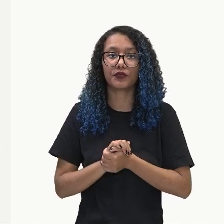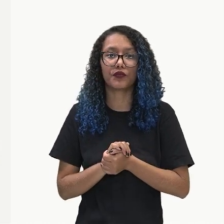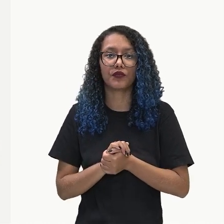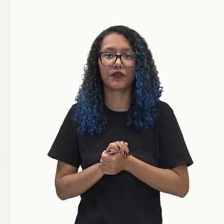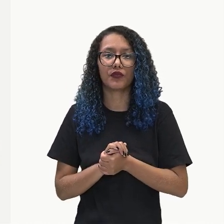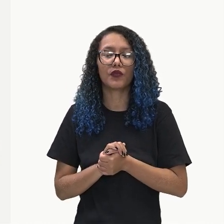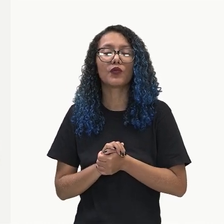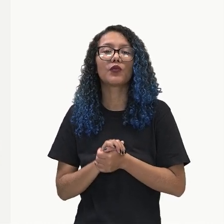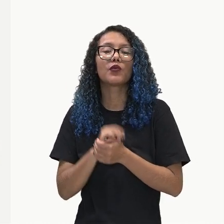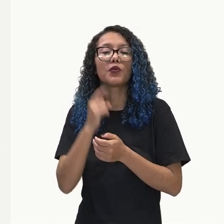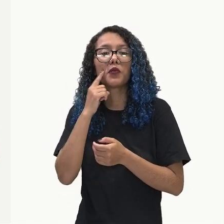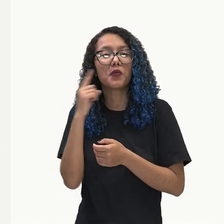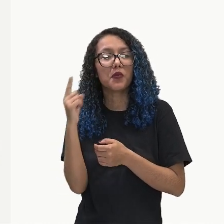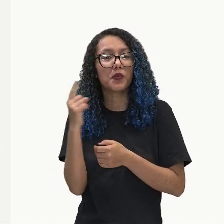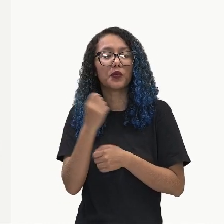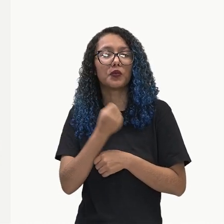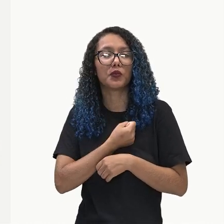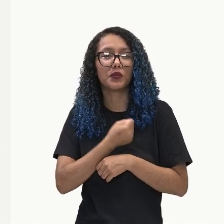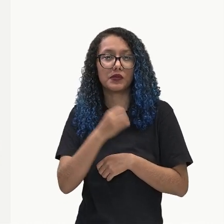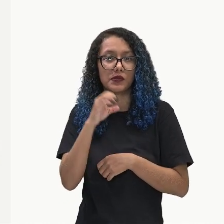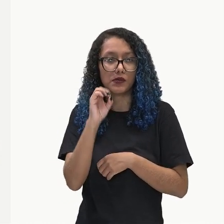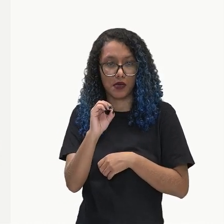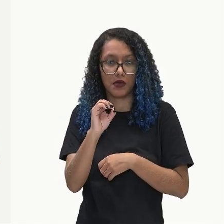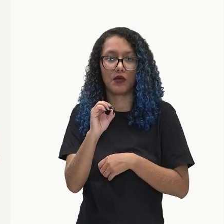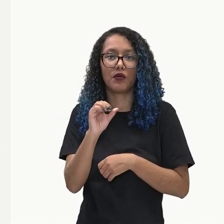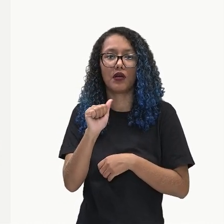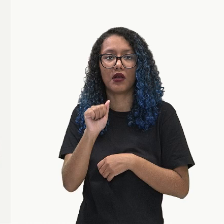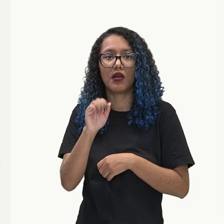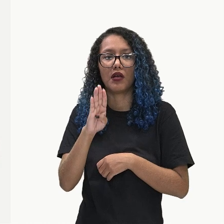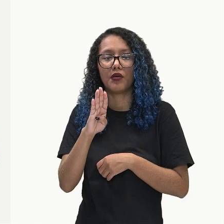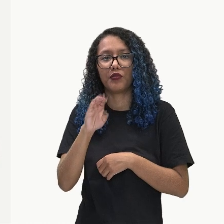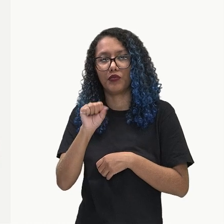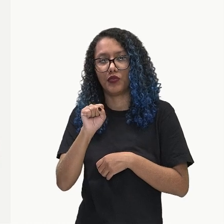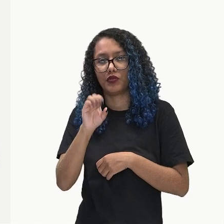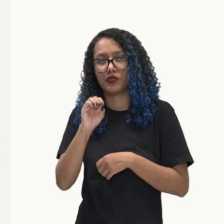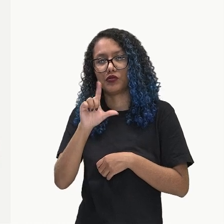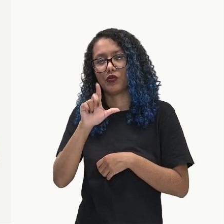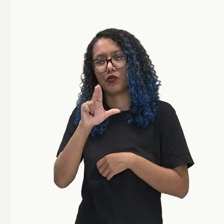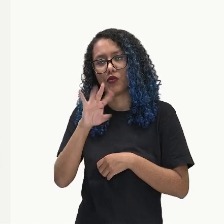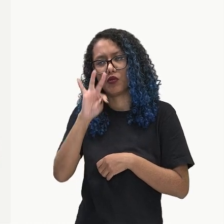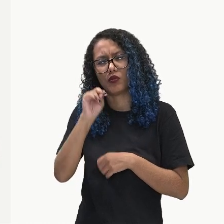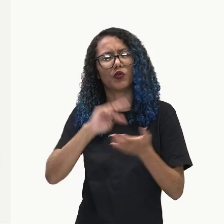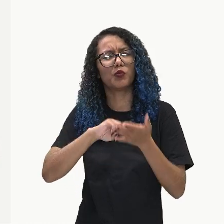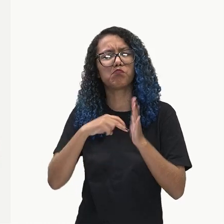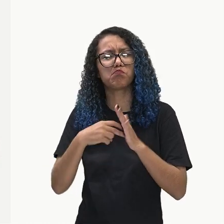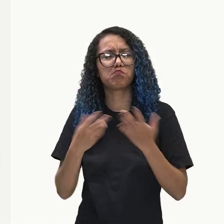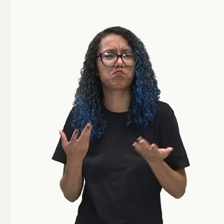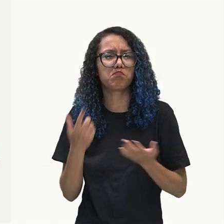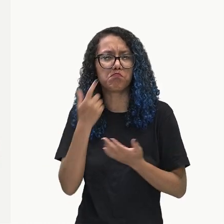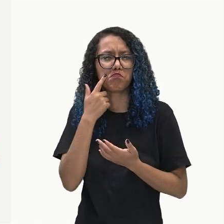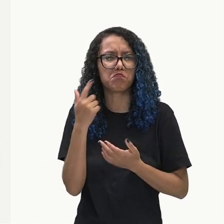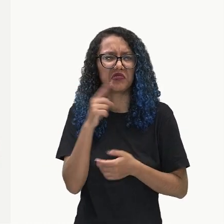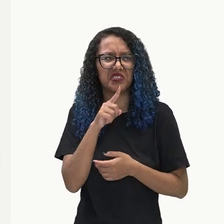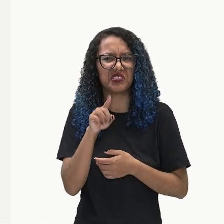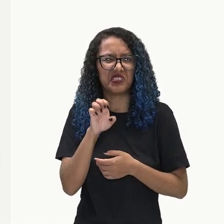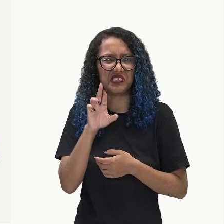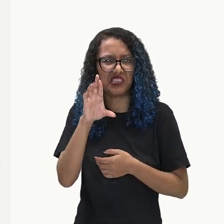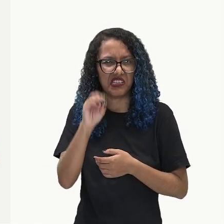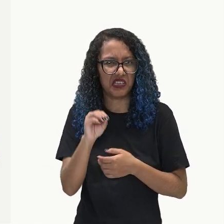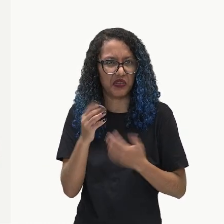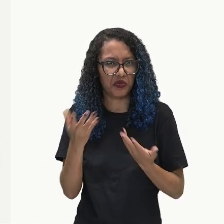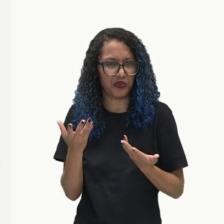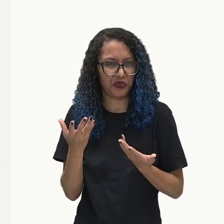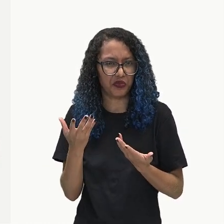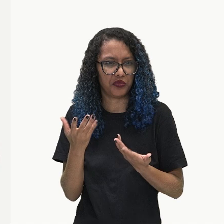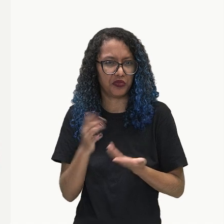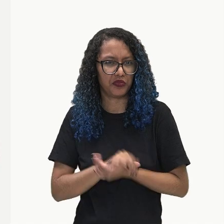zero absoluto. Professora, o que é esse zero absoluto? O que